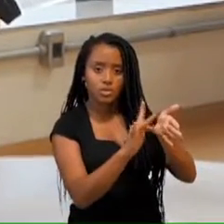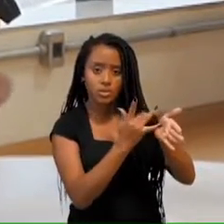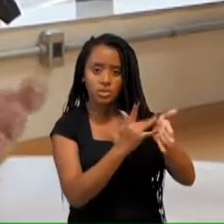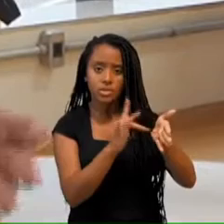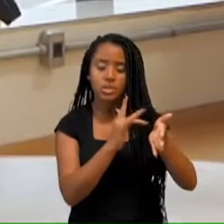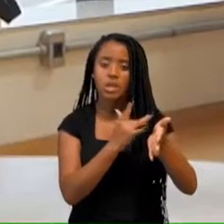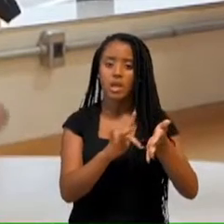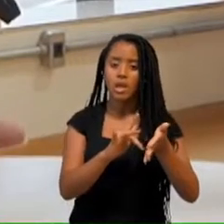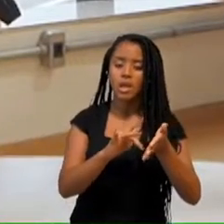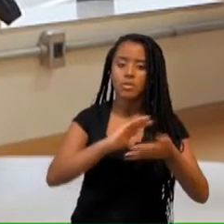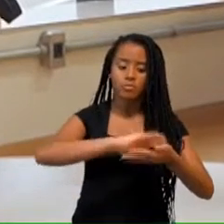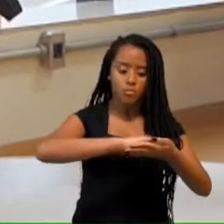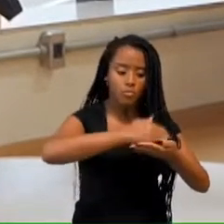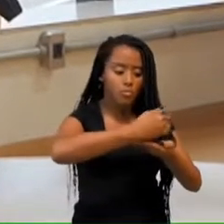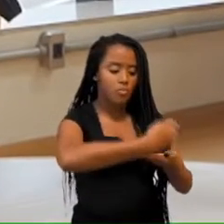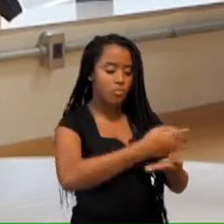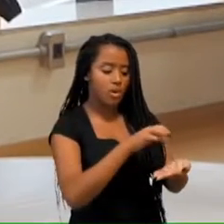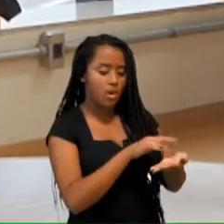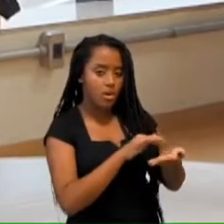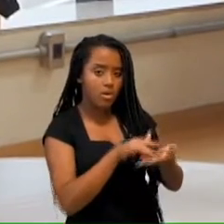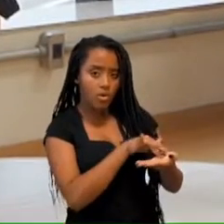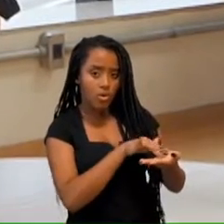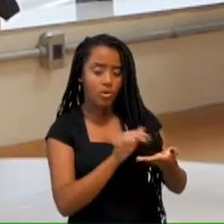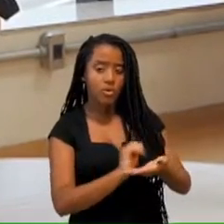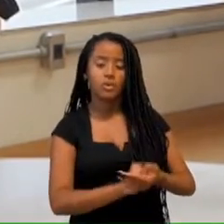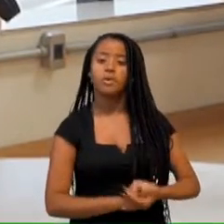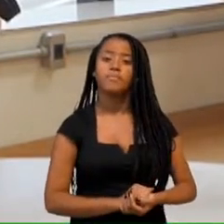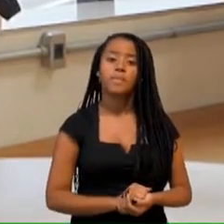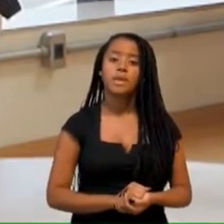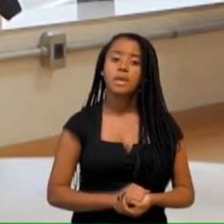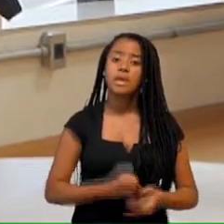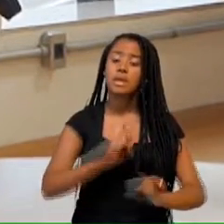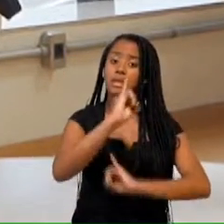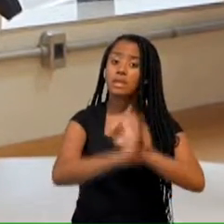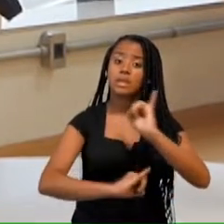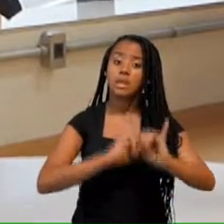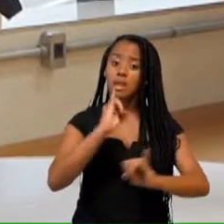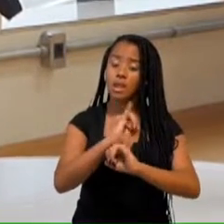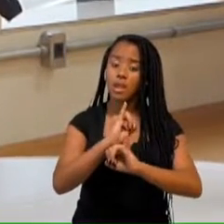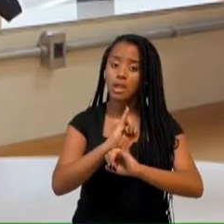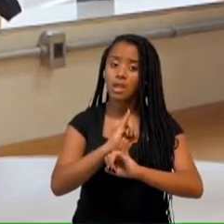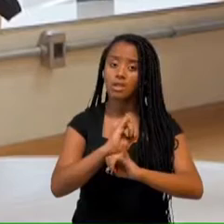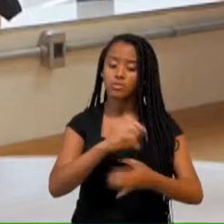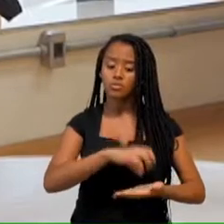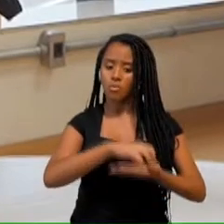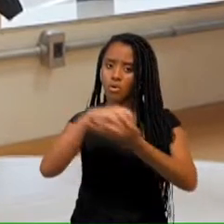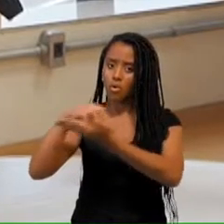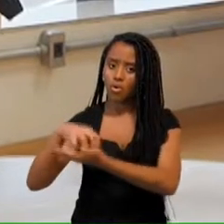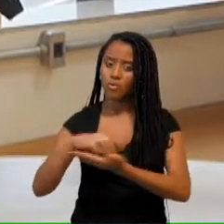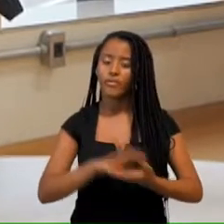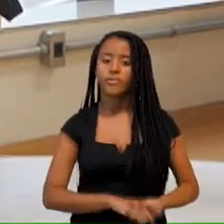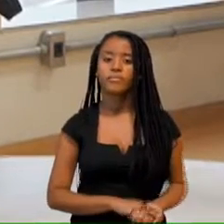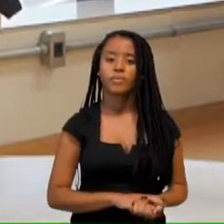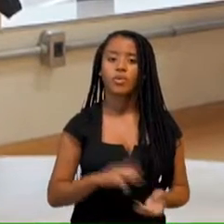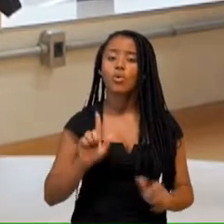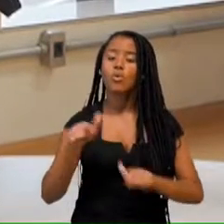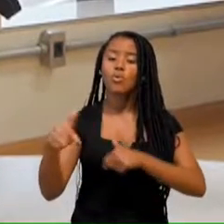e computadores notebooks eh também internet móvel e